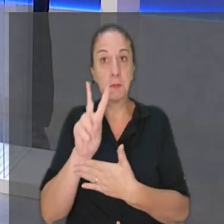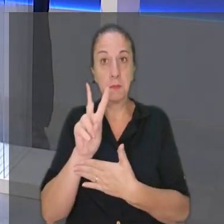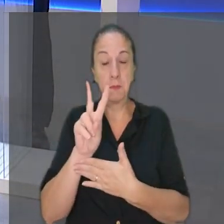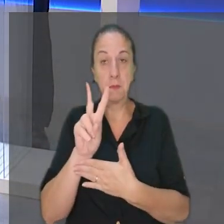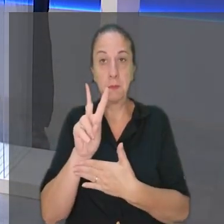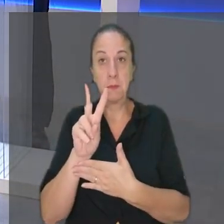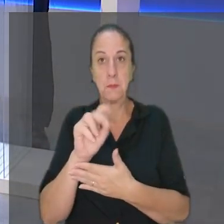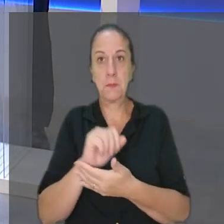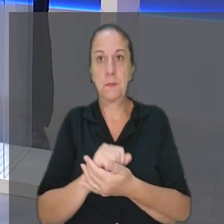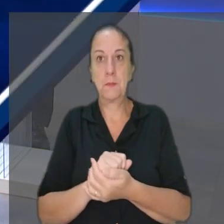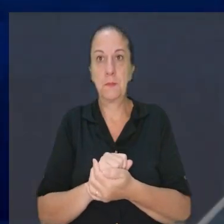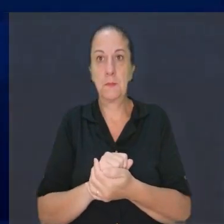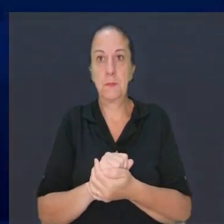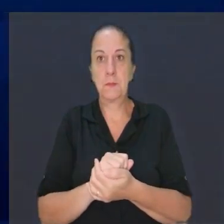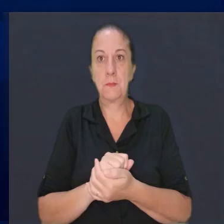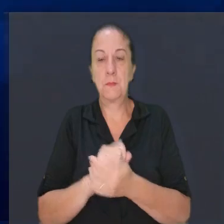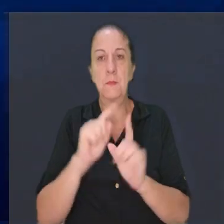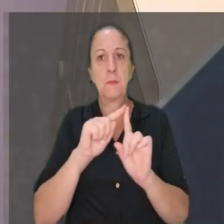hoje você vai ver: